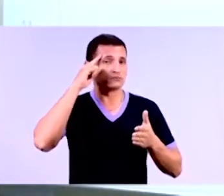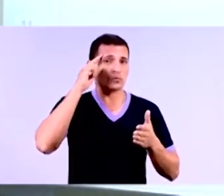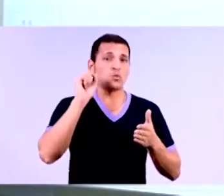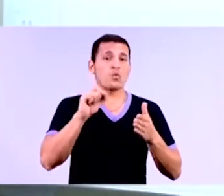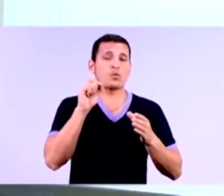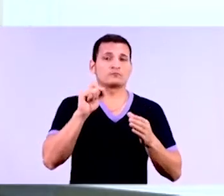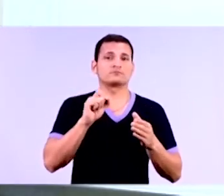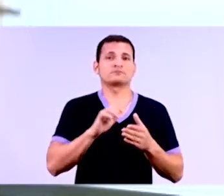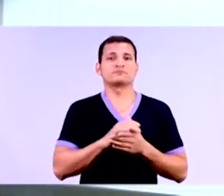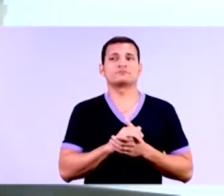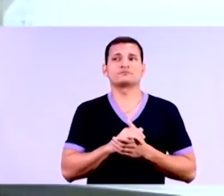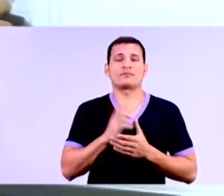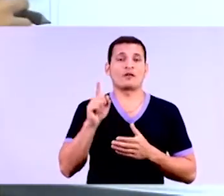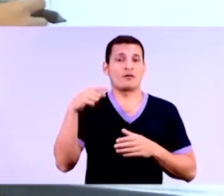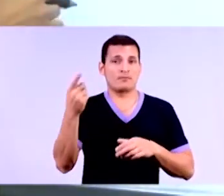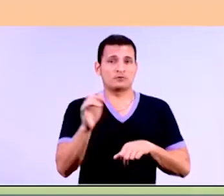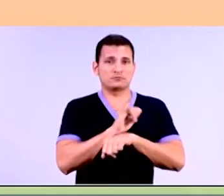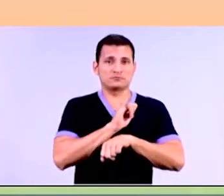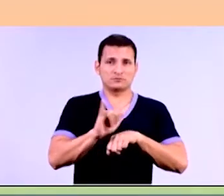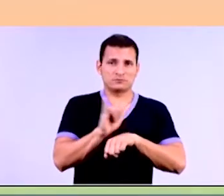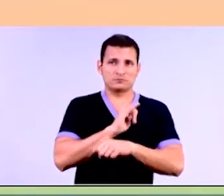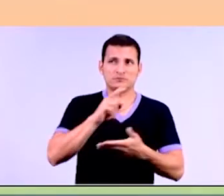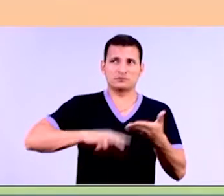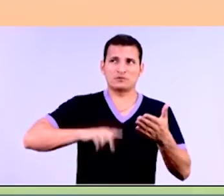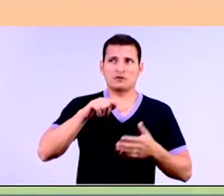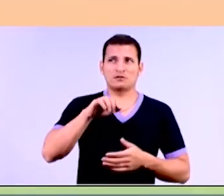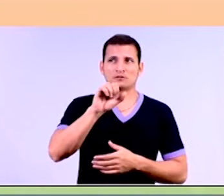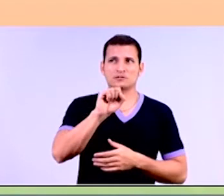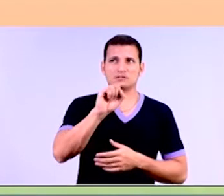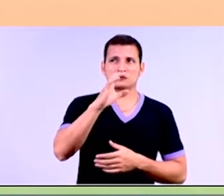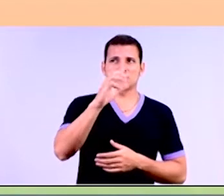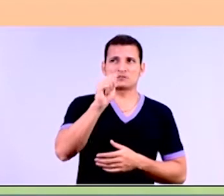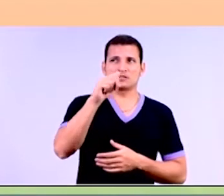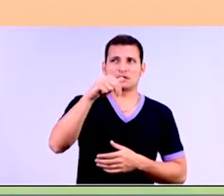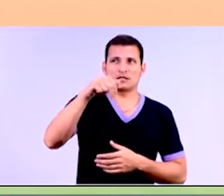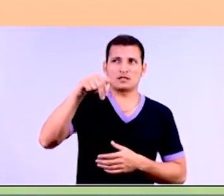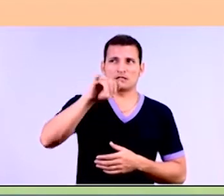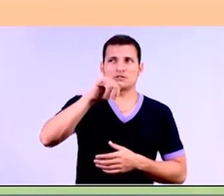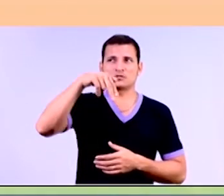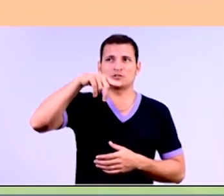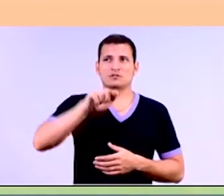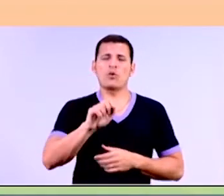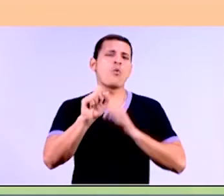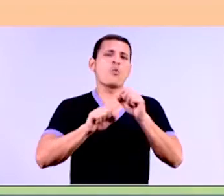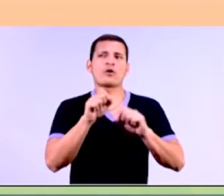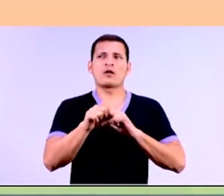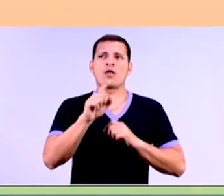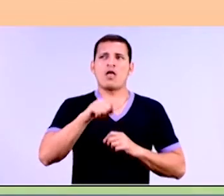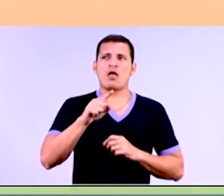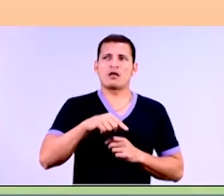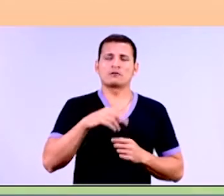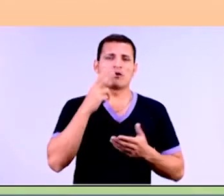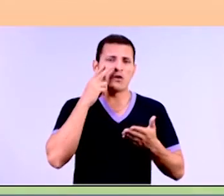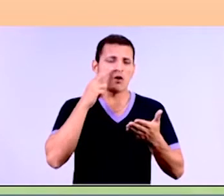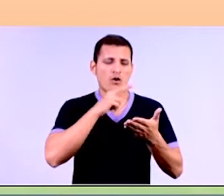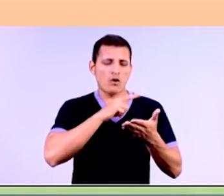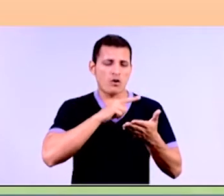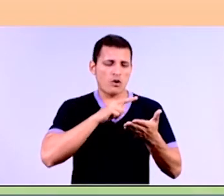próxima estratégia de leitura é o scanning. Então, o que vem a ser scanning? É passar os